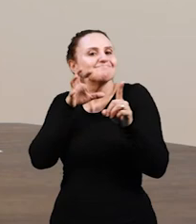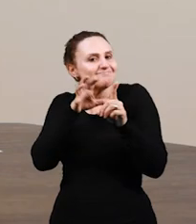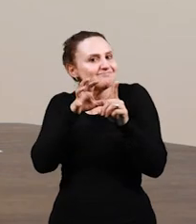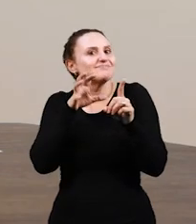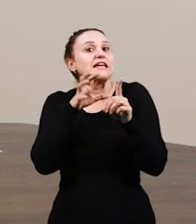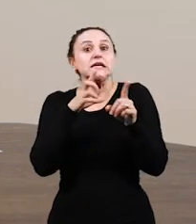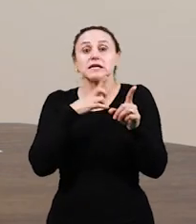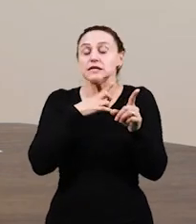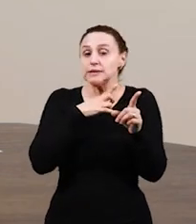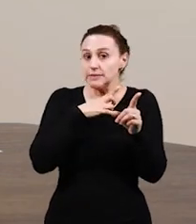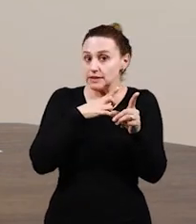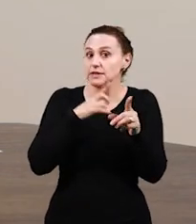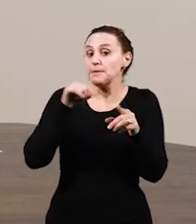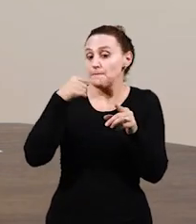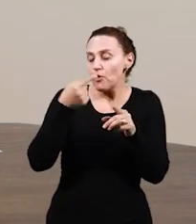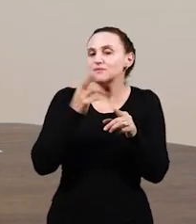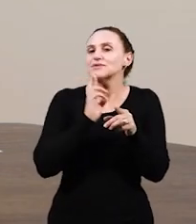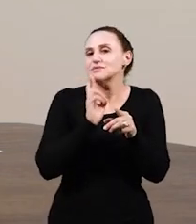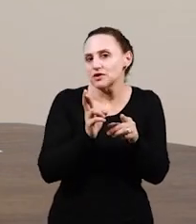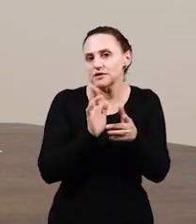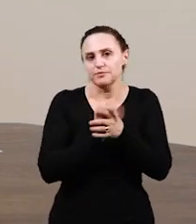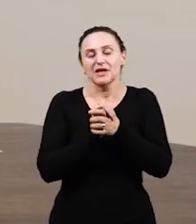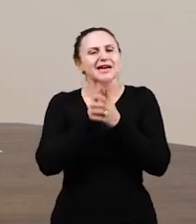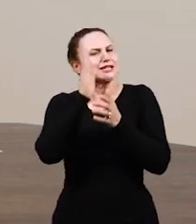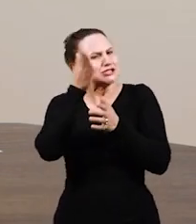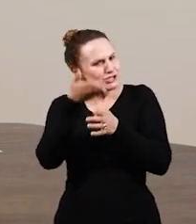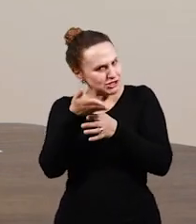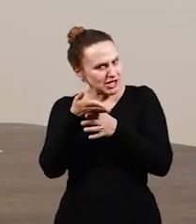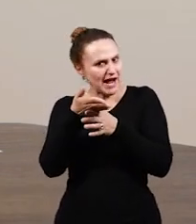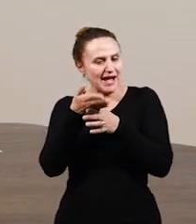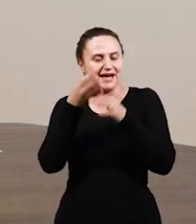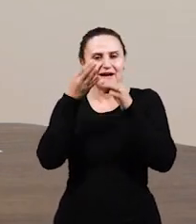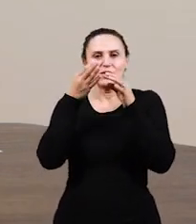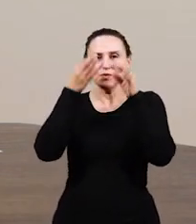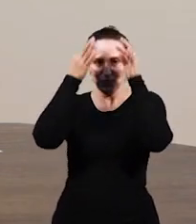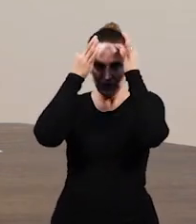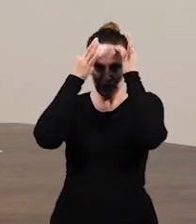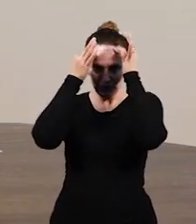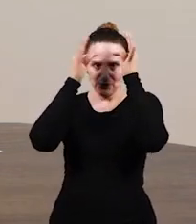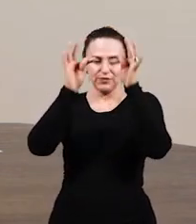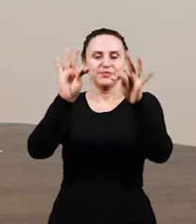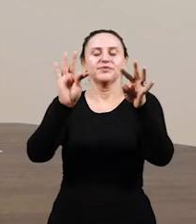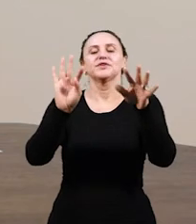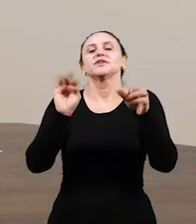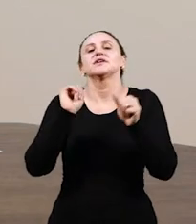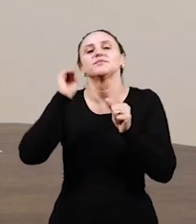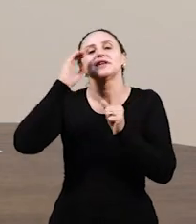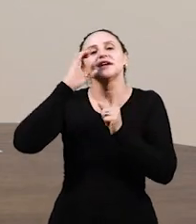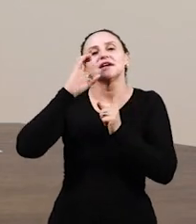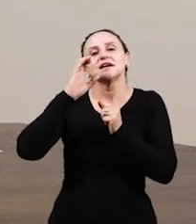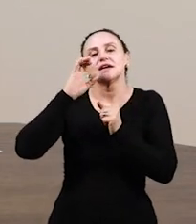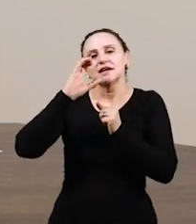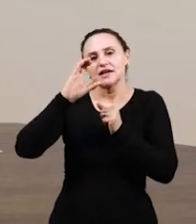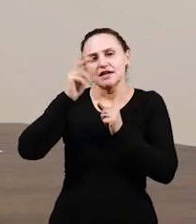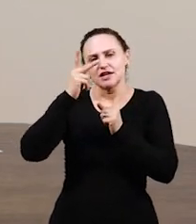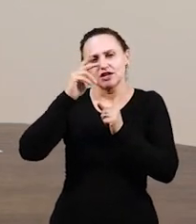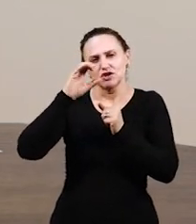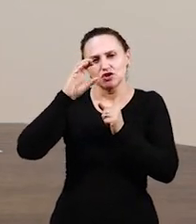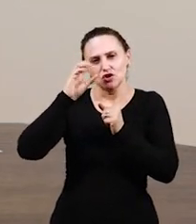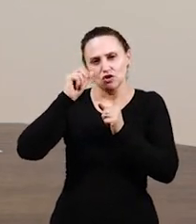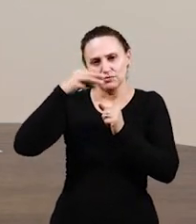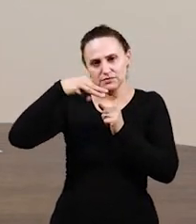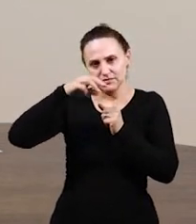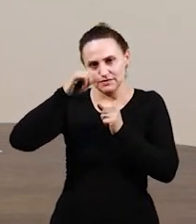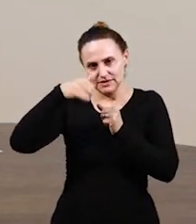estímulo e depois uma resposta né o chão que vai ser o por alber acionismo e vai desenvolver uma teoria que a gente chama a